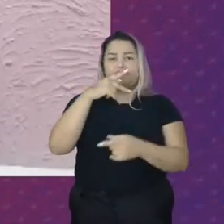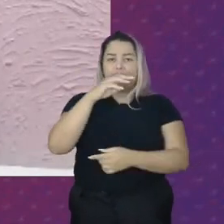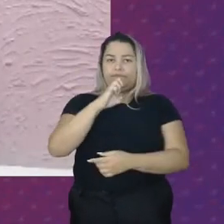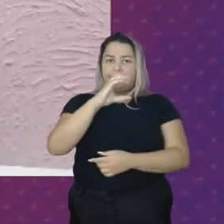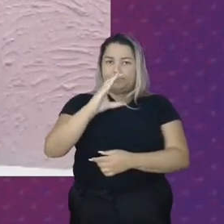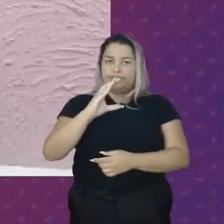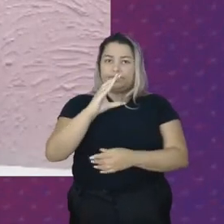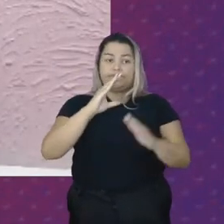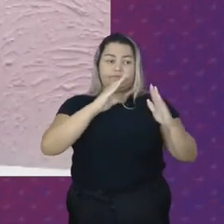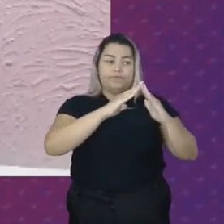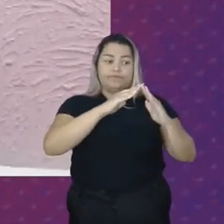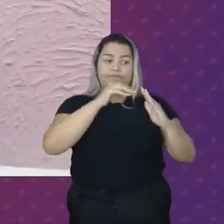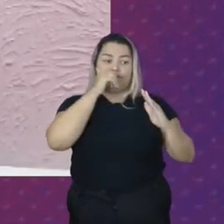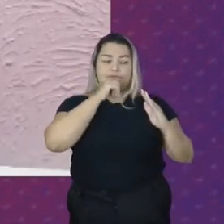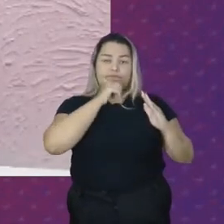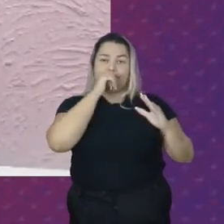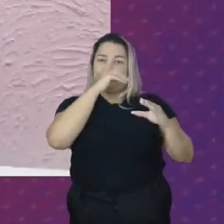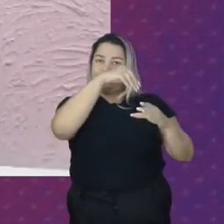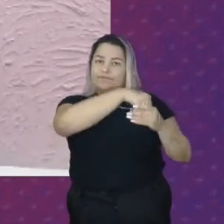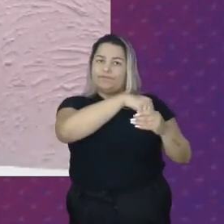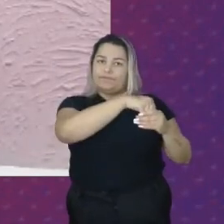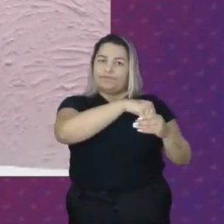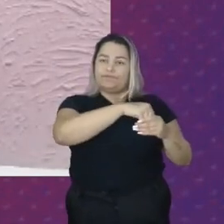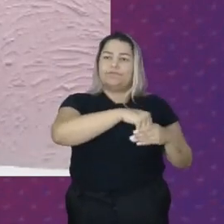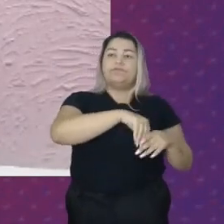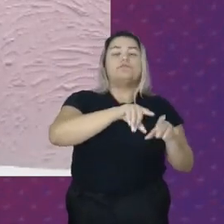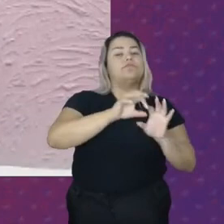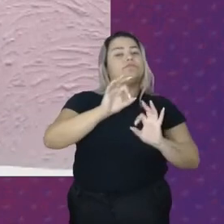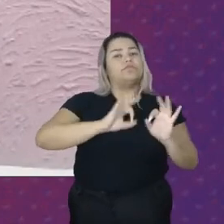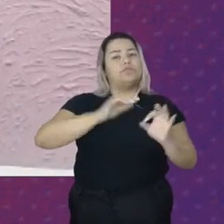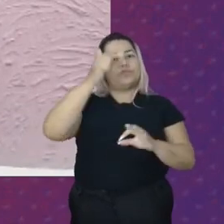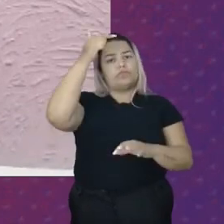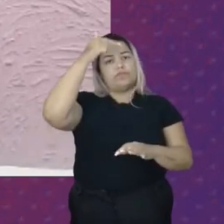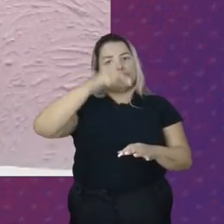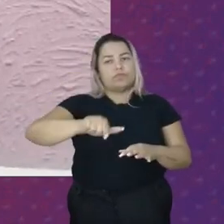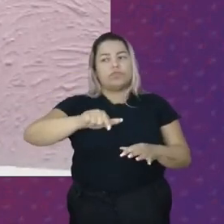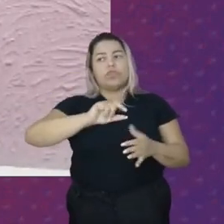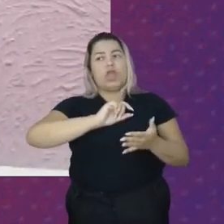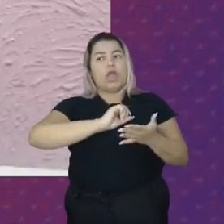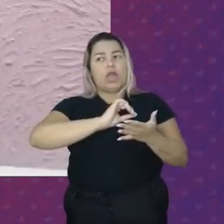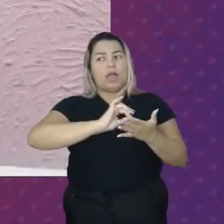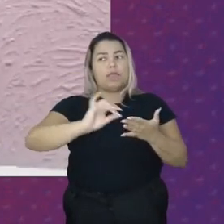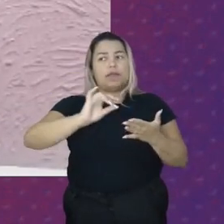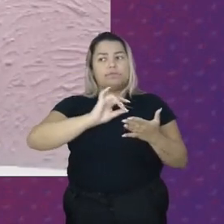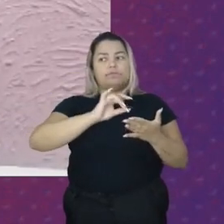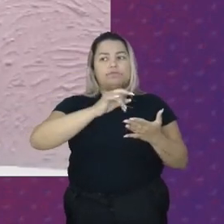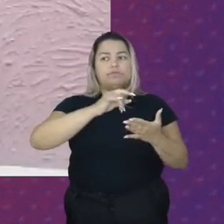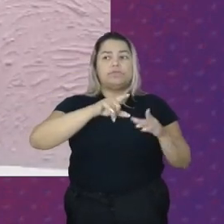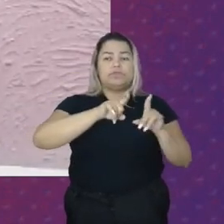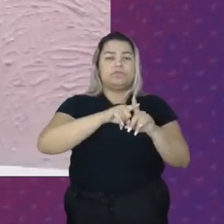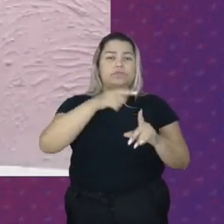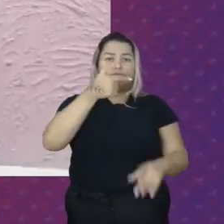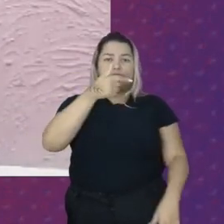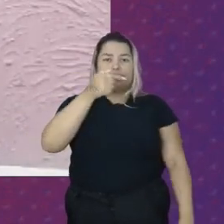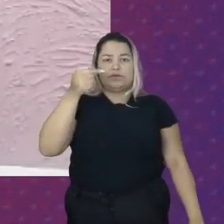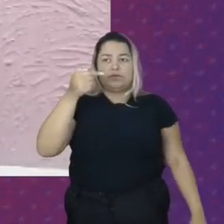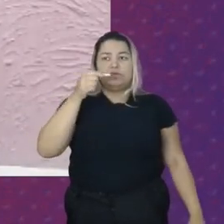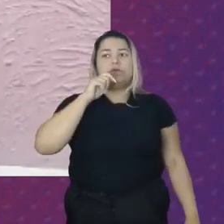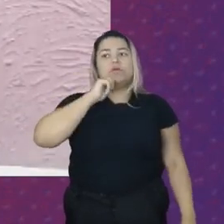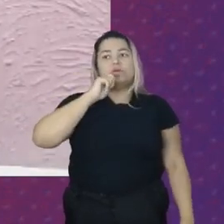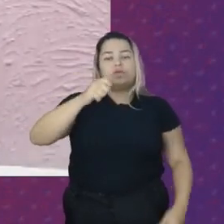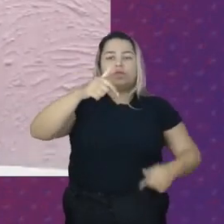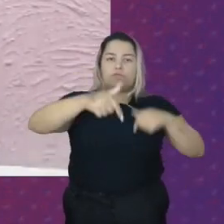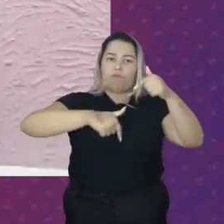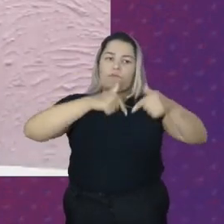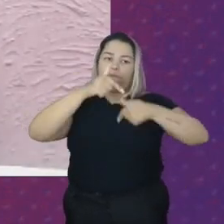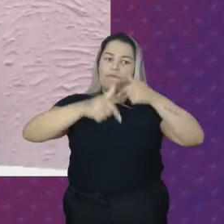doméstica, como eu falei, 50 anos, né, da conquista da carteira assinada, e 27 de abril agora, né, Dia da